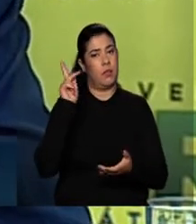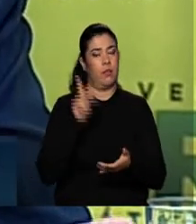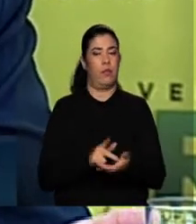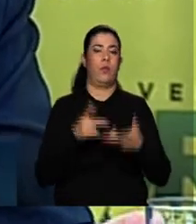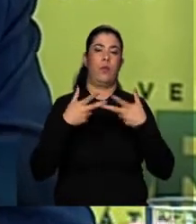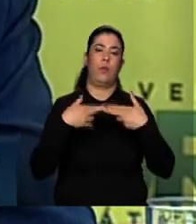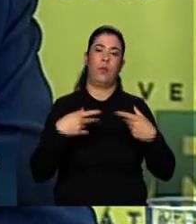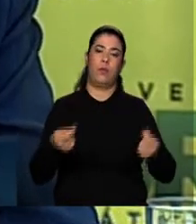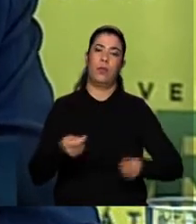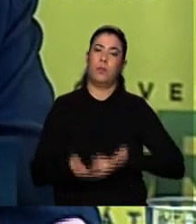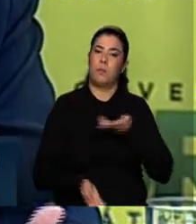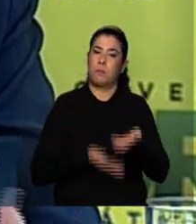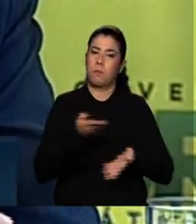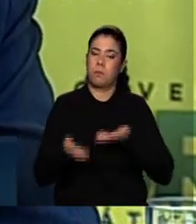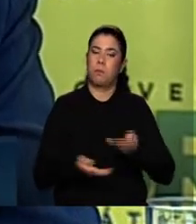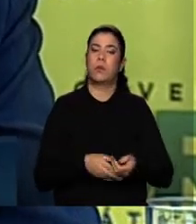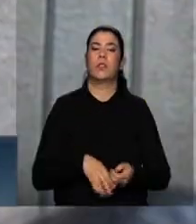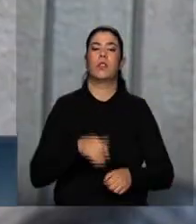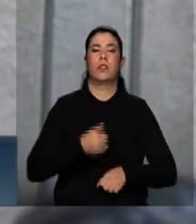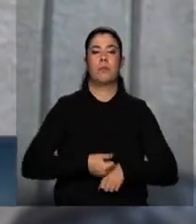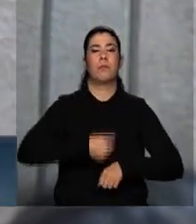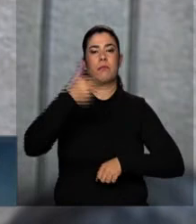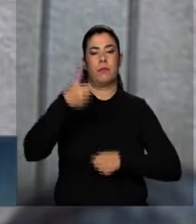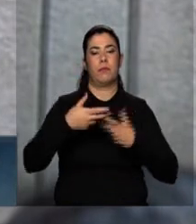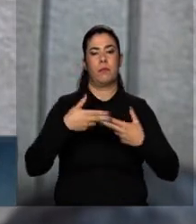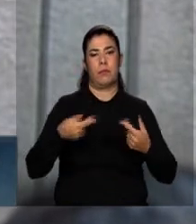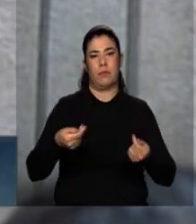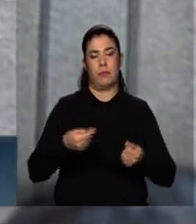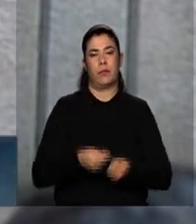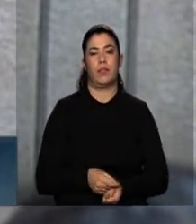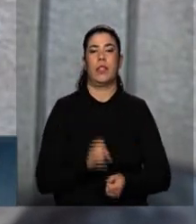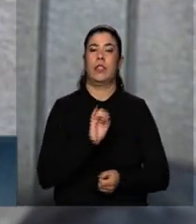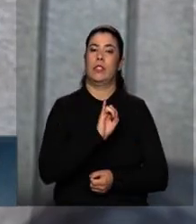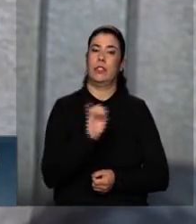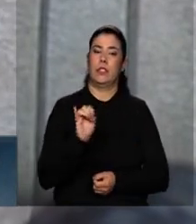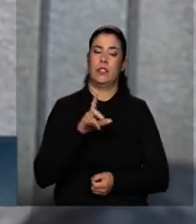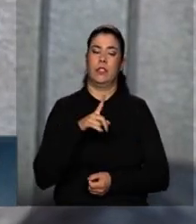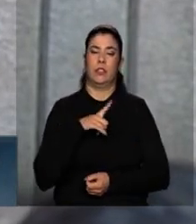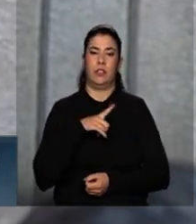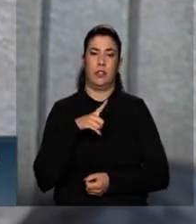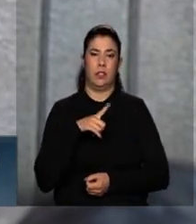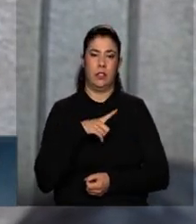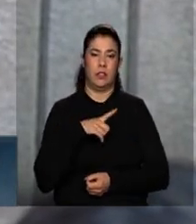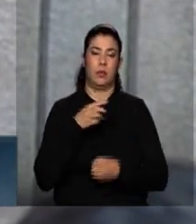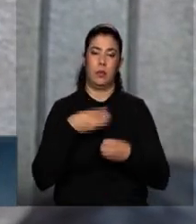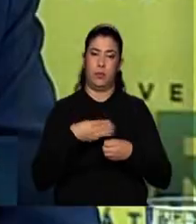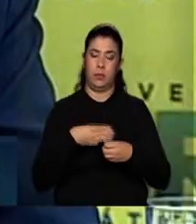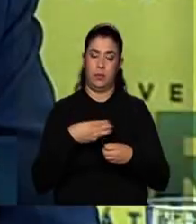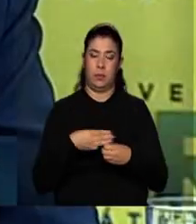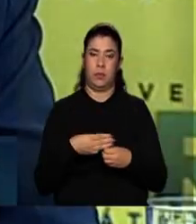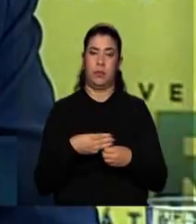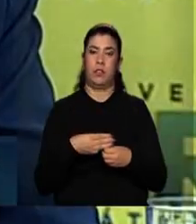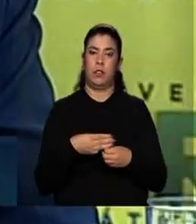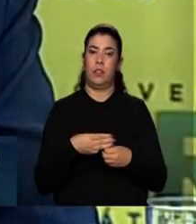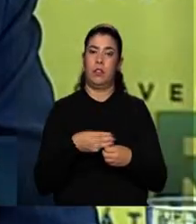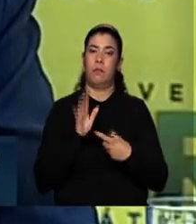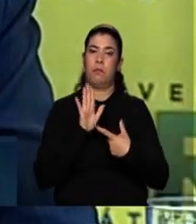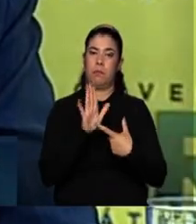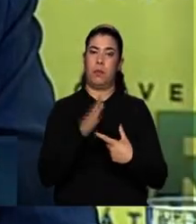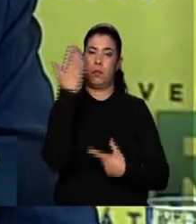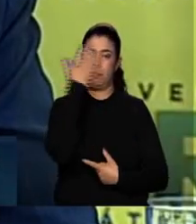e empenho para superar essas fragilidades. No momento em que ele se sente apto,